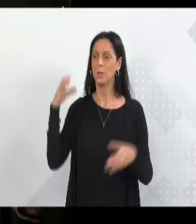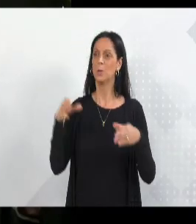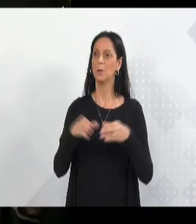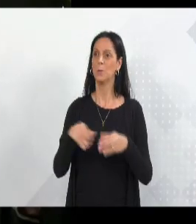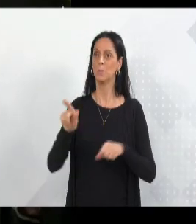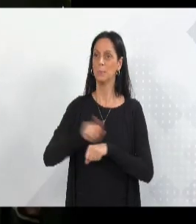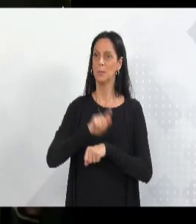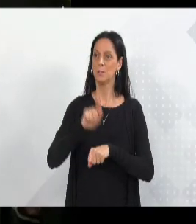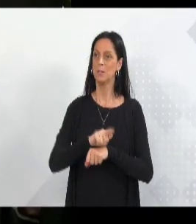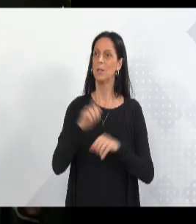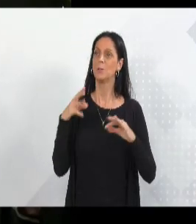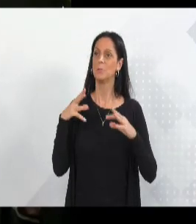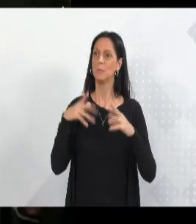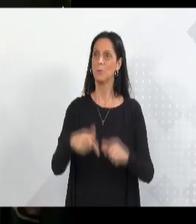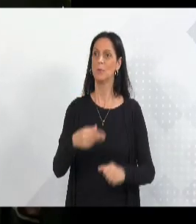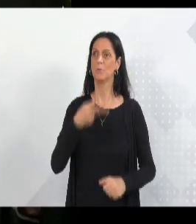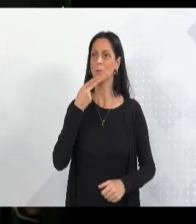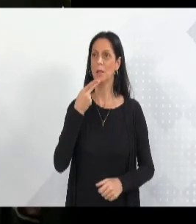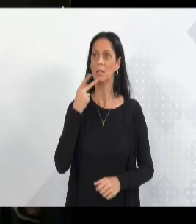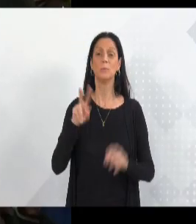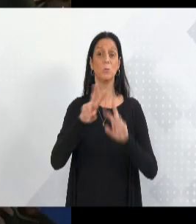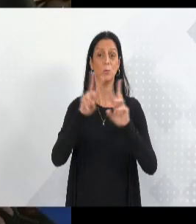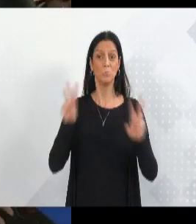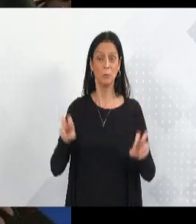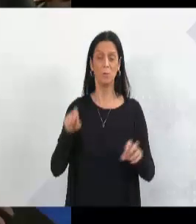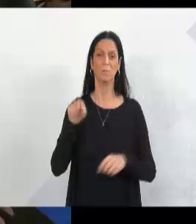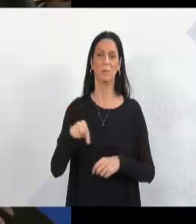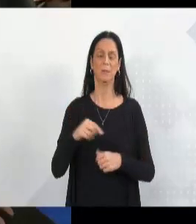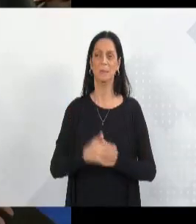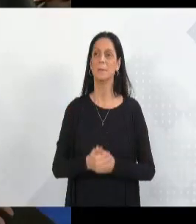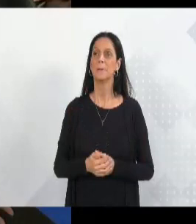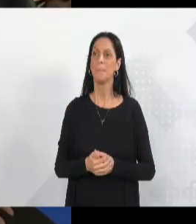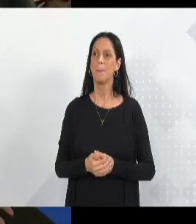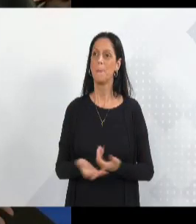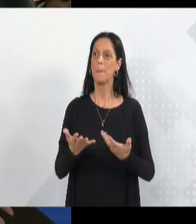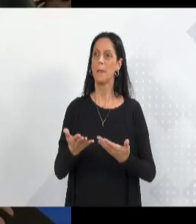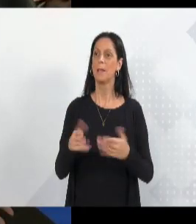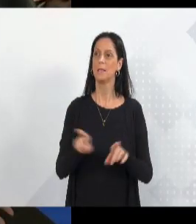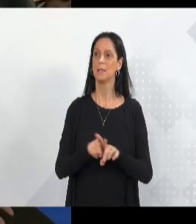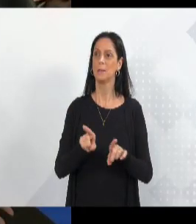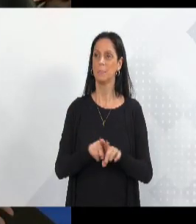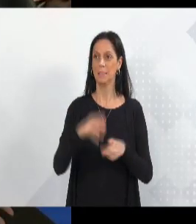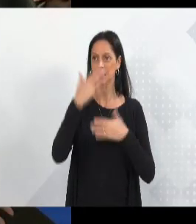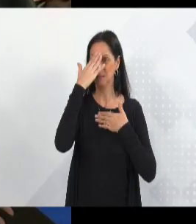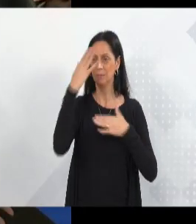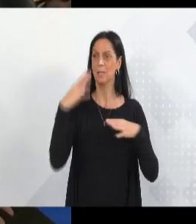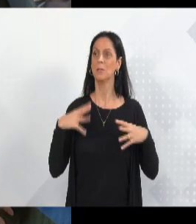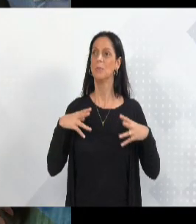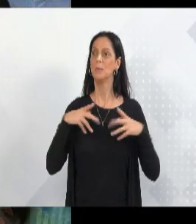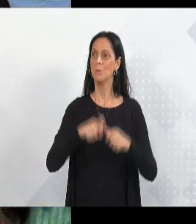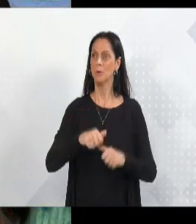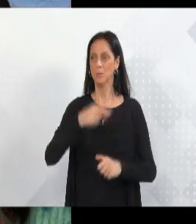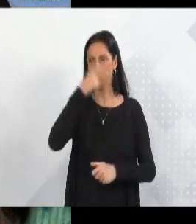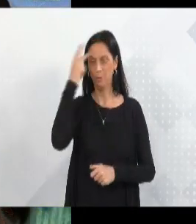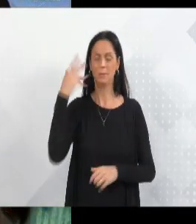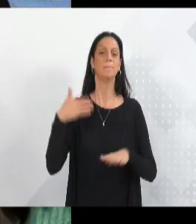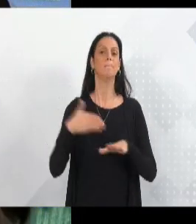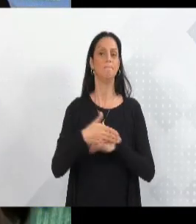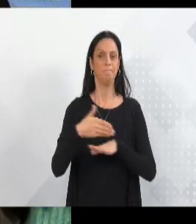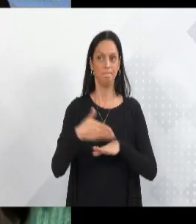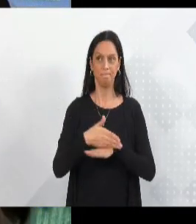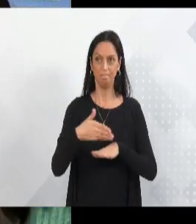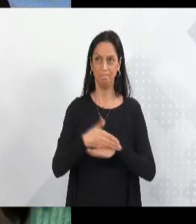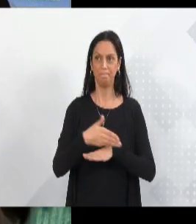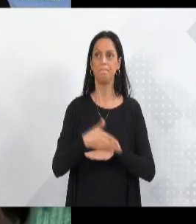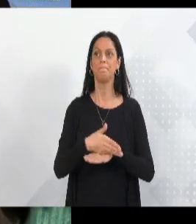lá, dando as boas novas para aquela região. Quero agradecer a todas que participaram